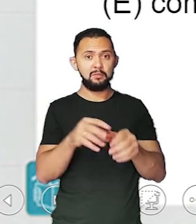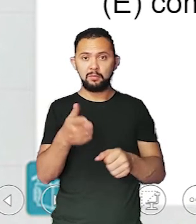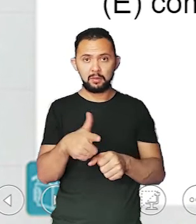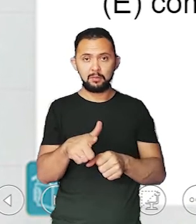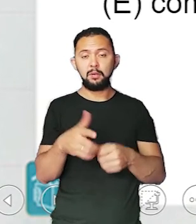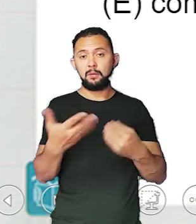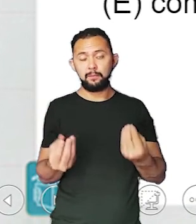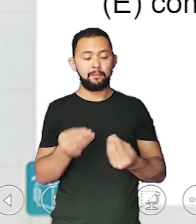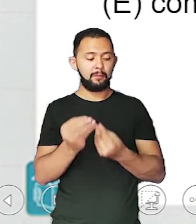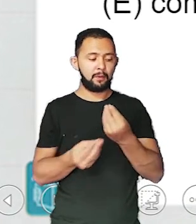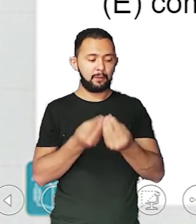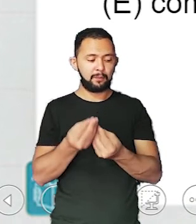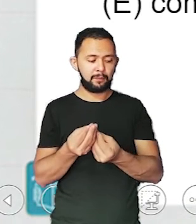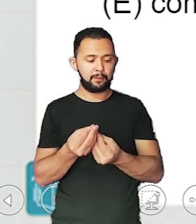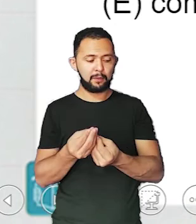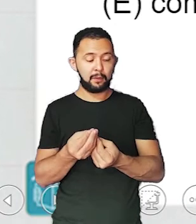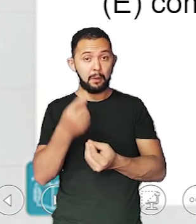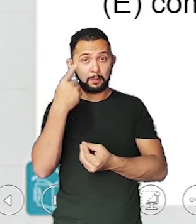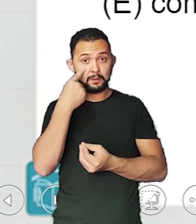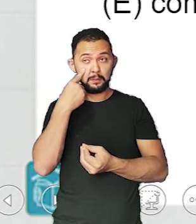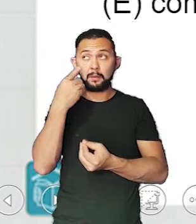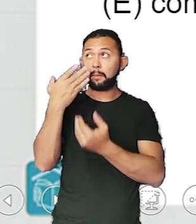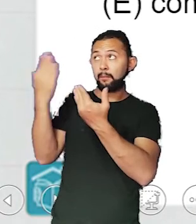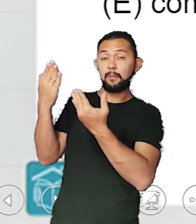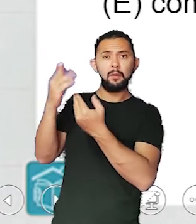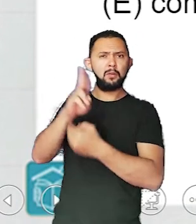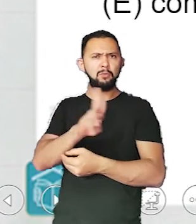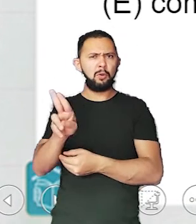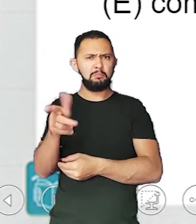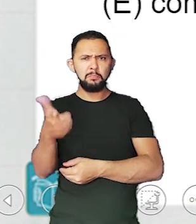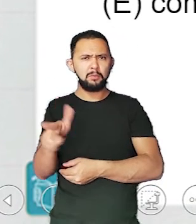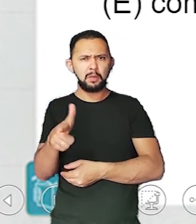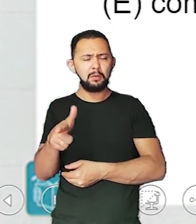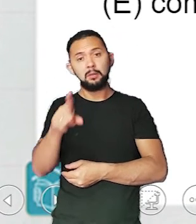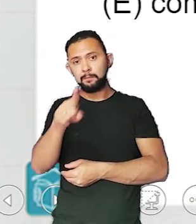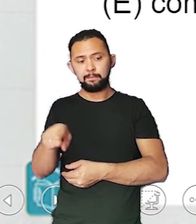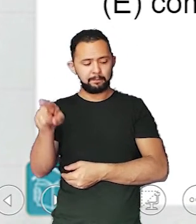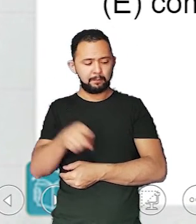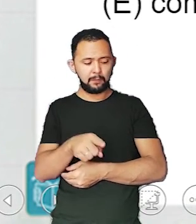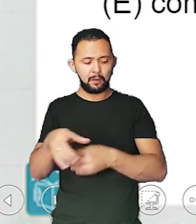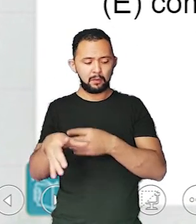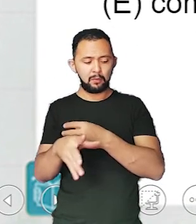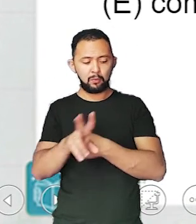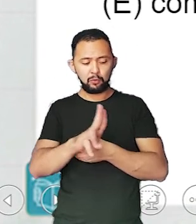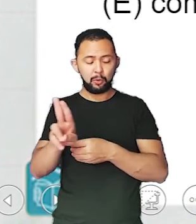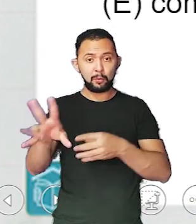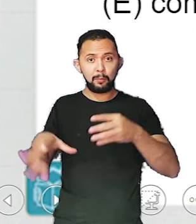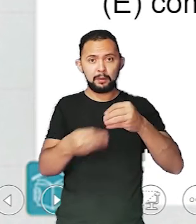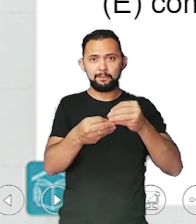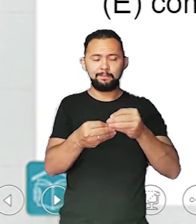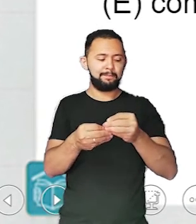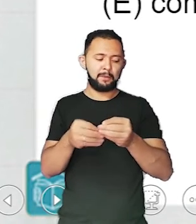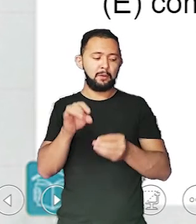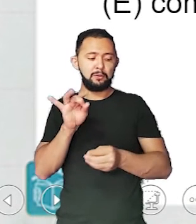ok? Se não tem nenhum nome, veja que só tem um verbo, não tem nenhum outro nome aqui. Não pode ser completiva nominal, só pode ser